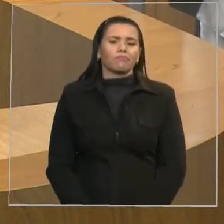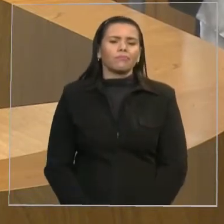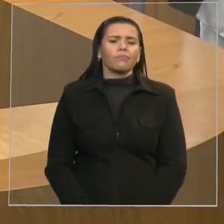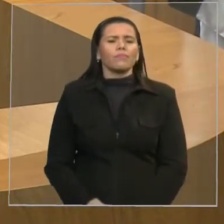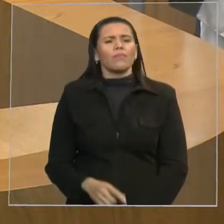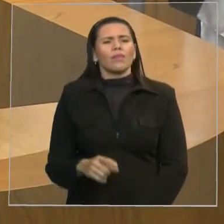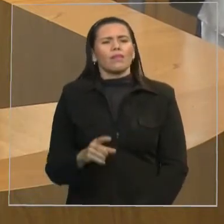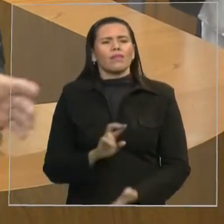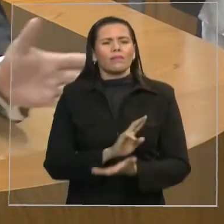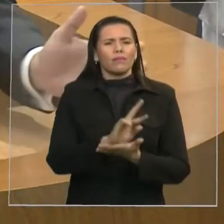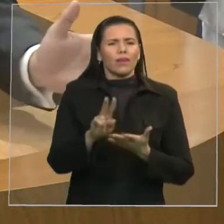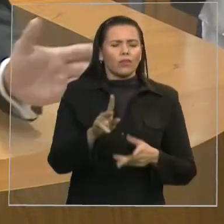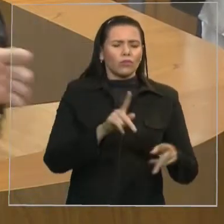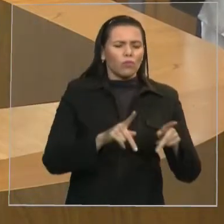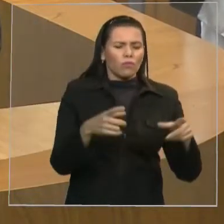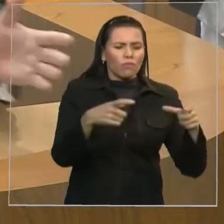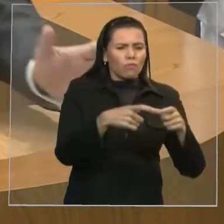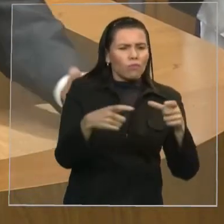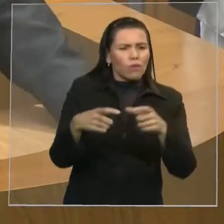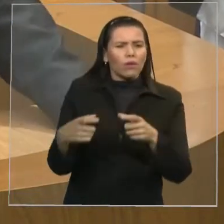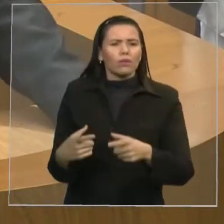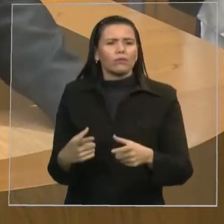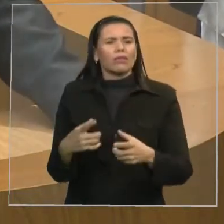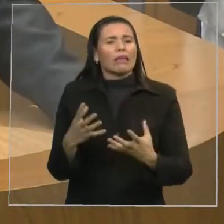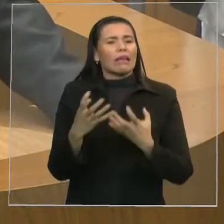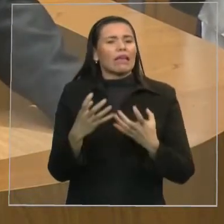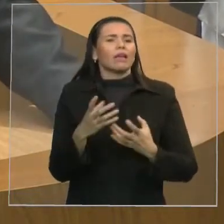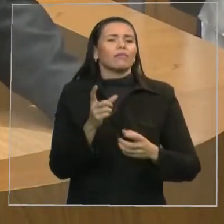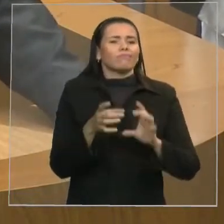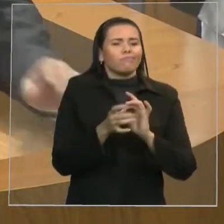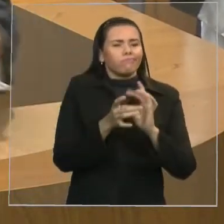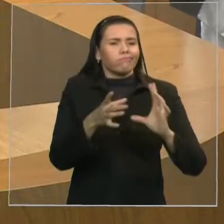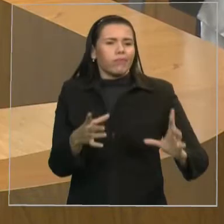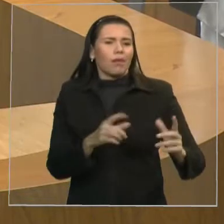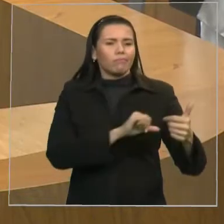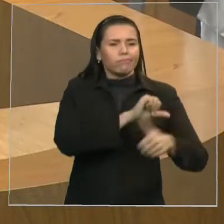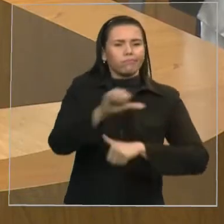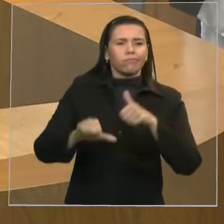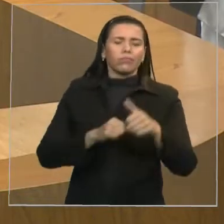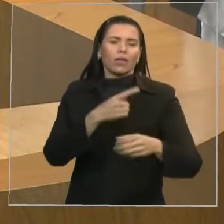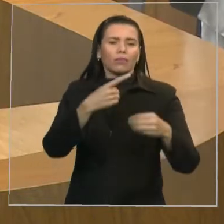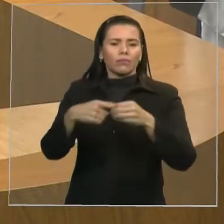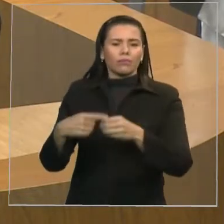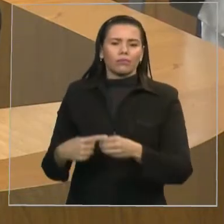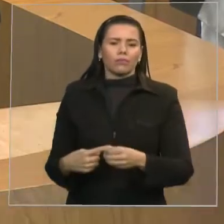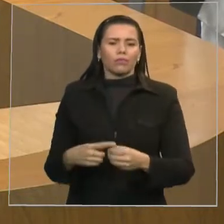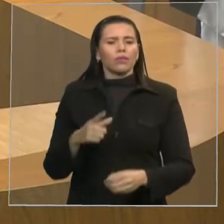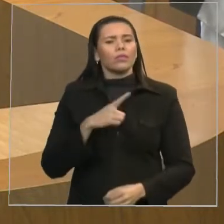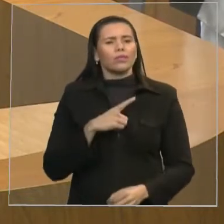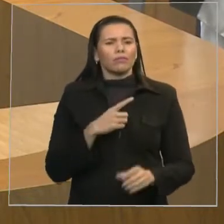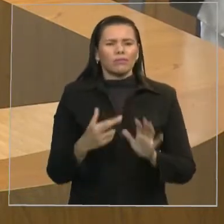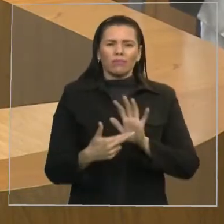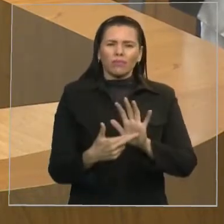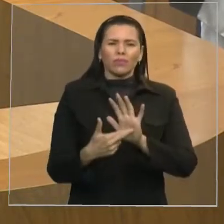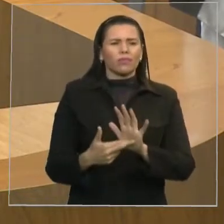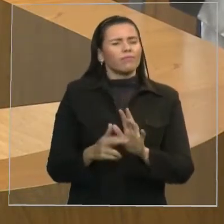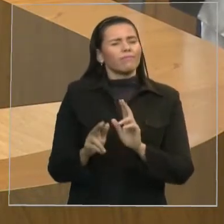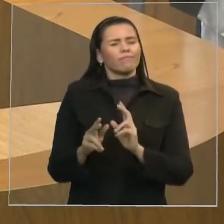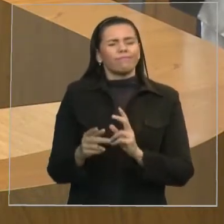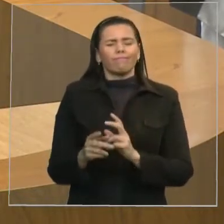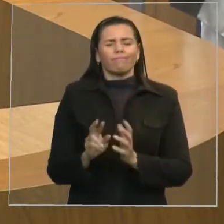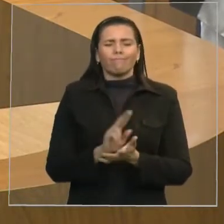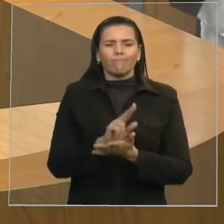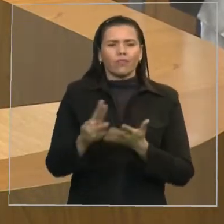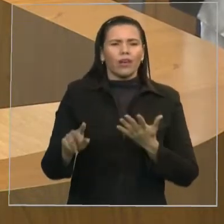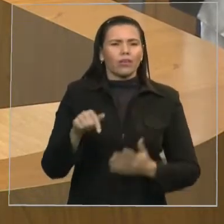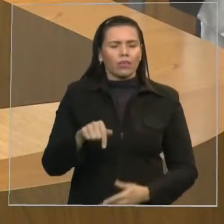estado do Maranhão. E diferente, não diferente, lá estavam os vários e vários representantes de Rampa, povoado